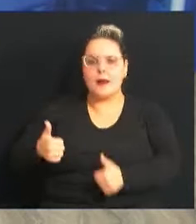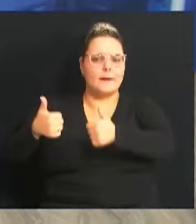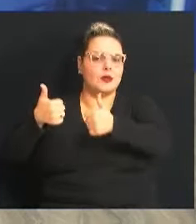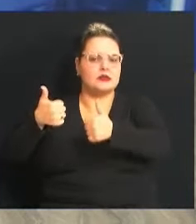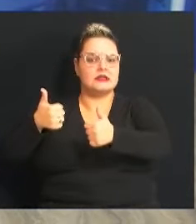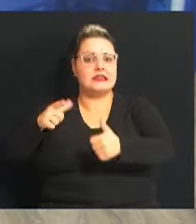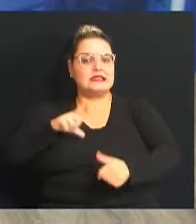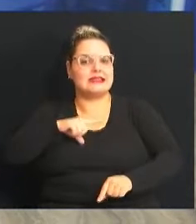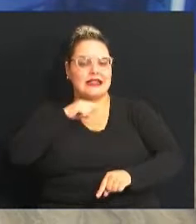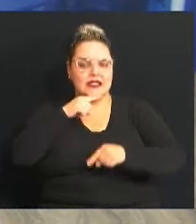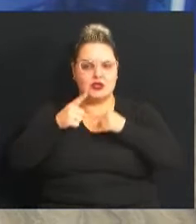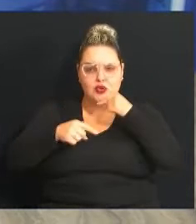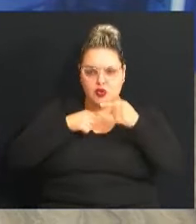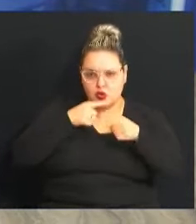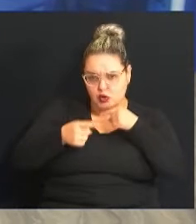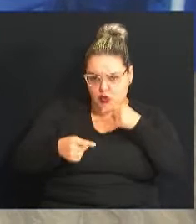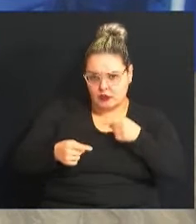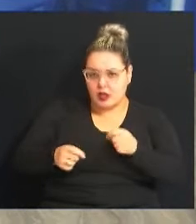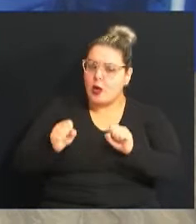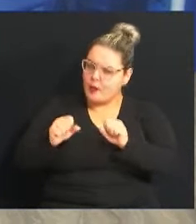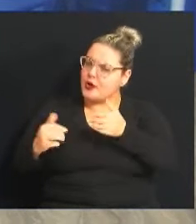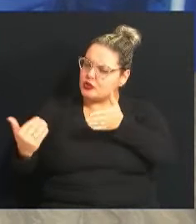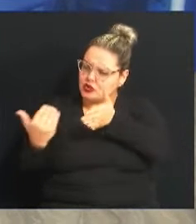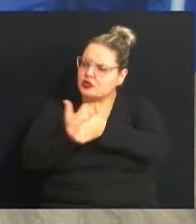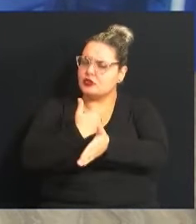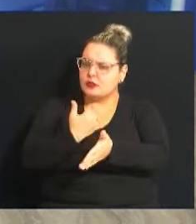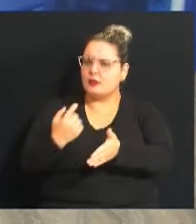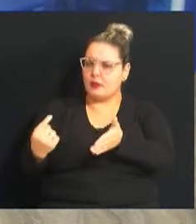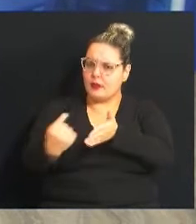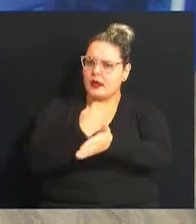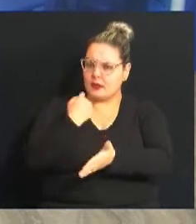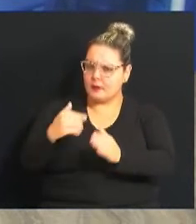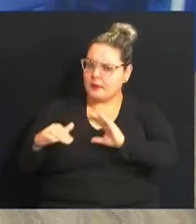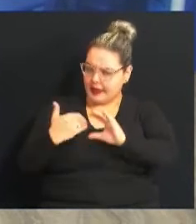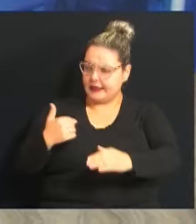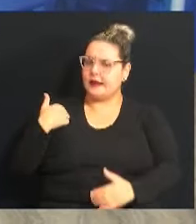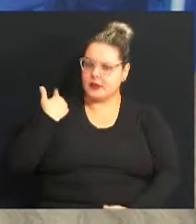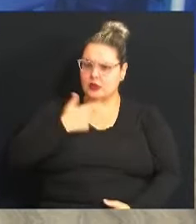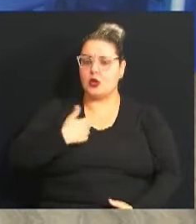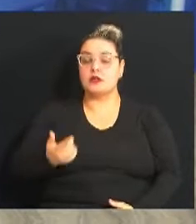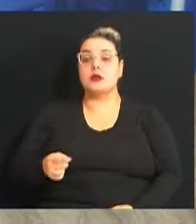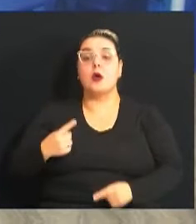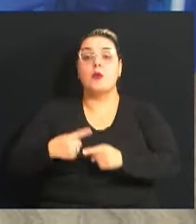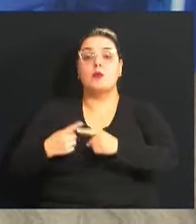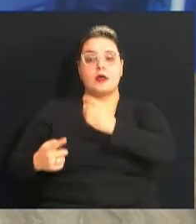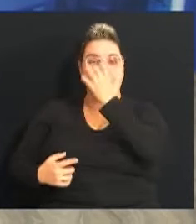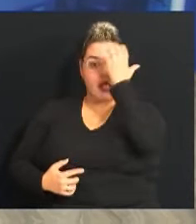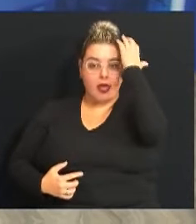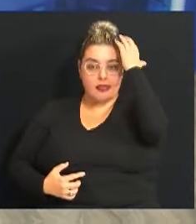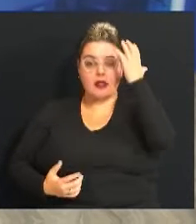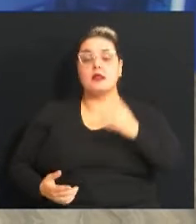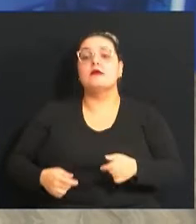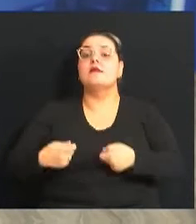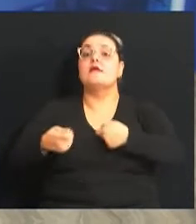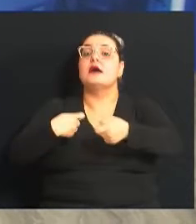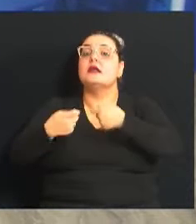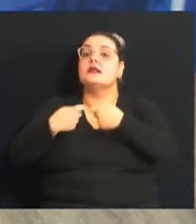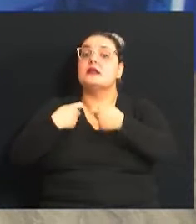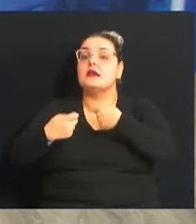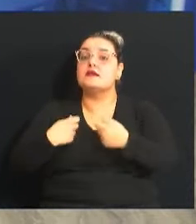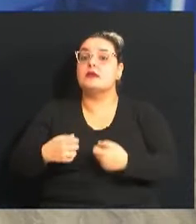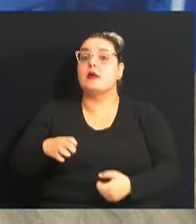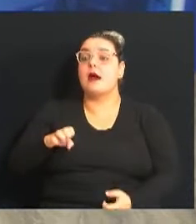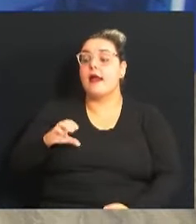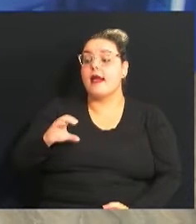dúvida sobre este assunto? Já pode mandar para a gente o seu questionamento, a sua pergunta, porque a Dalila vai entrevistar uma economista. Então, ó,